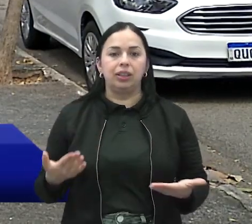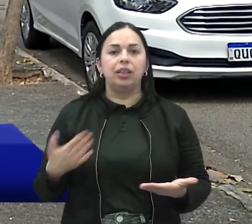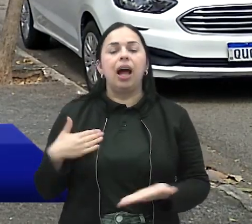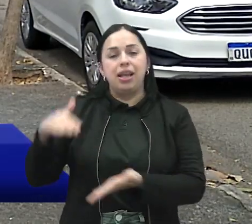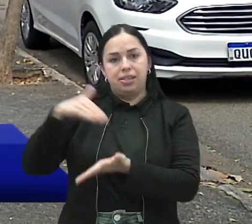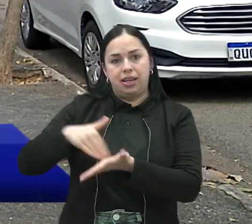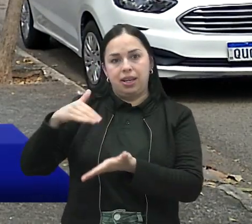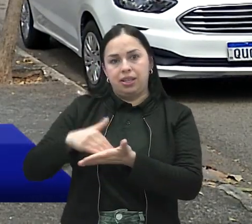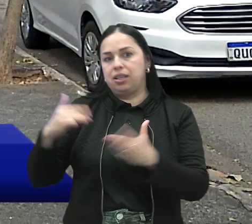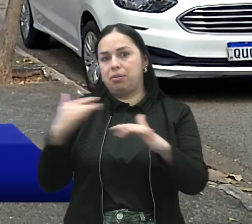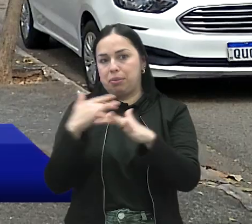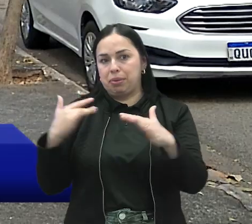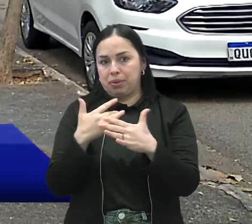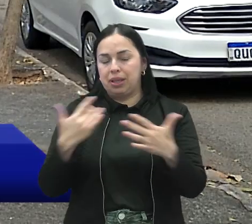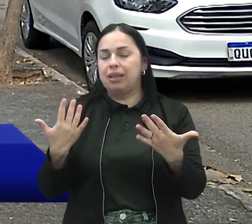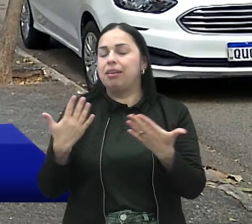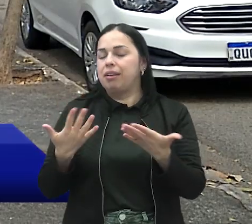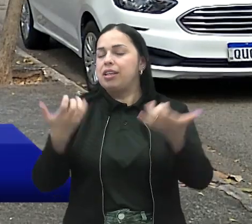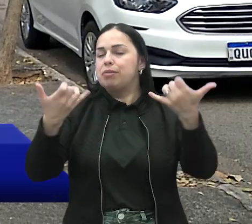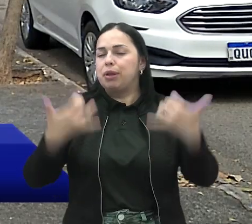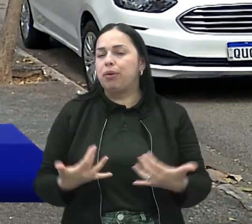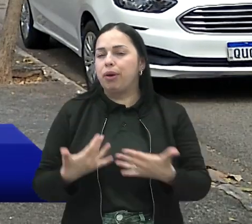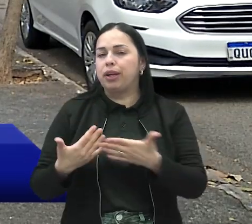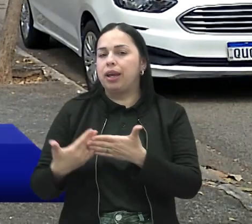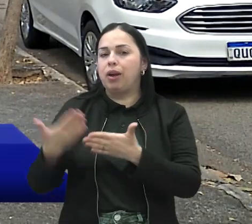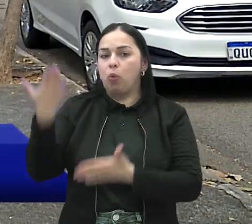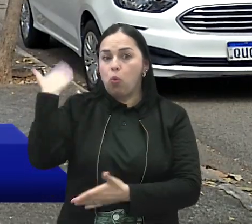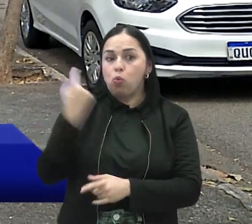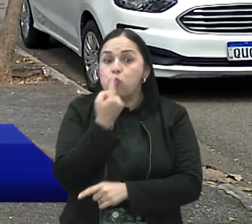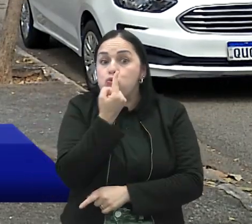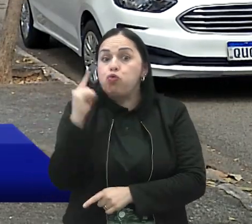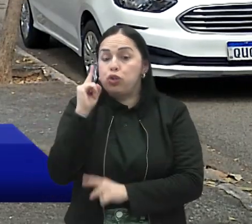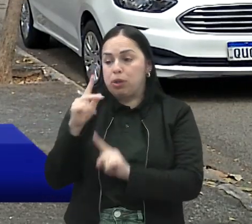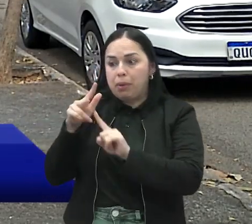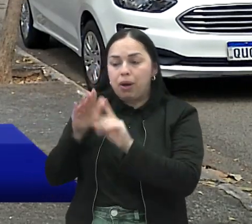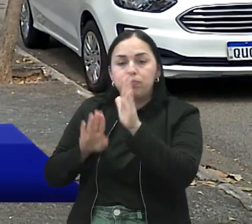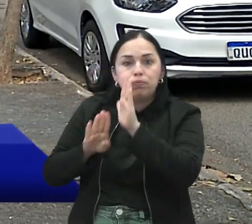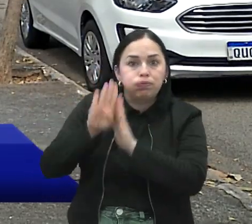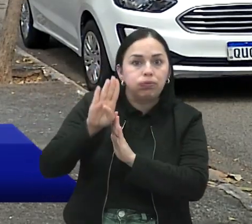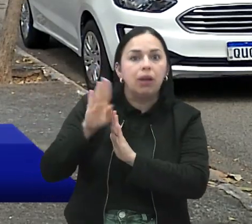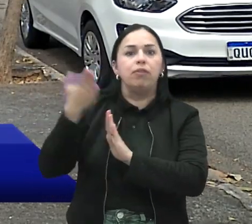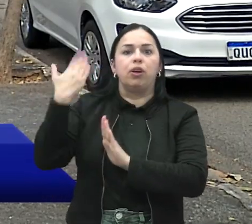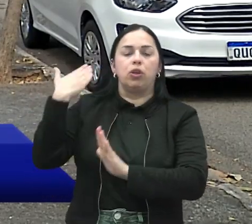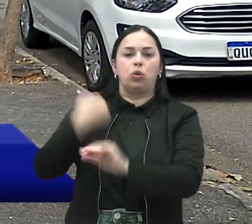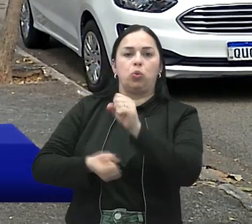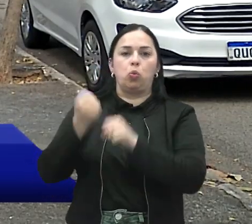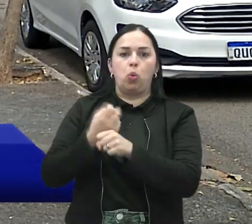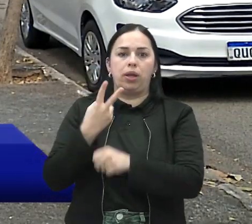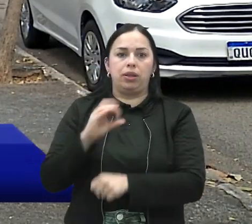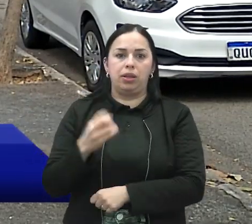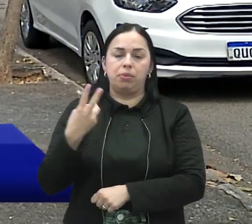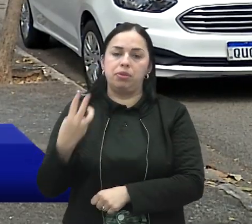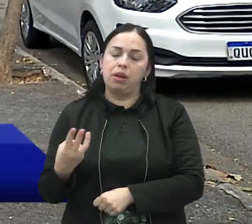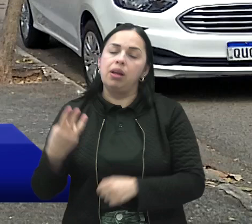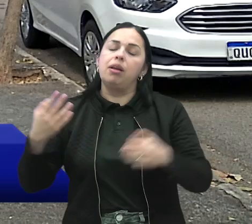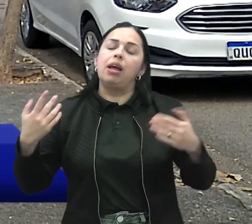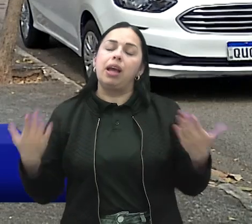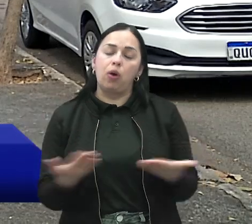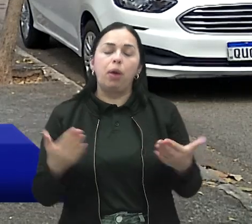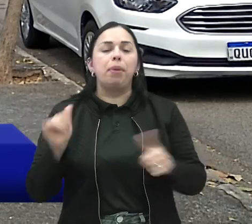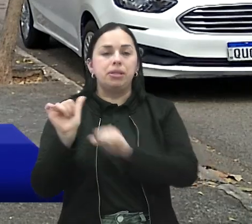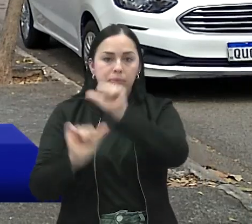aqui do nosso município informou que o aumento não acontecia desde 2023 e que ele é necessário para acompanhar os valores da inflação do nosso